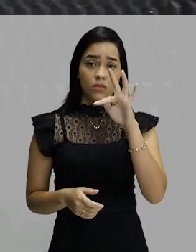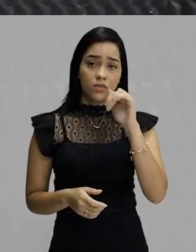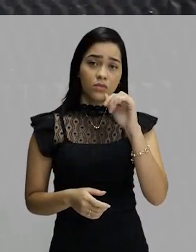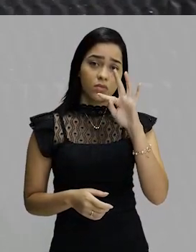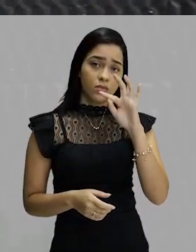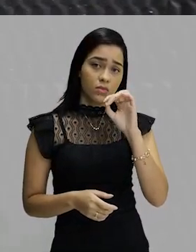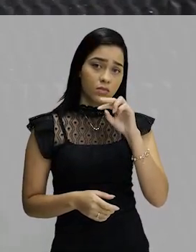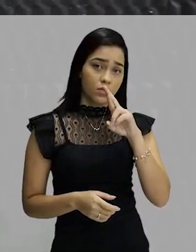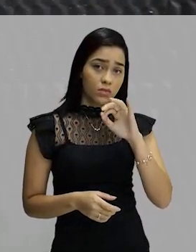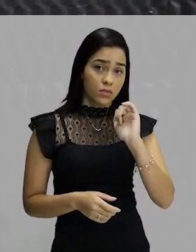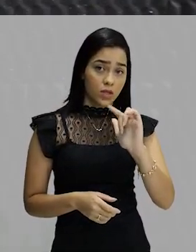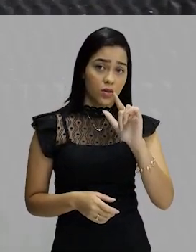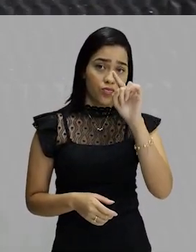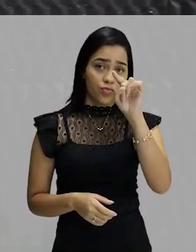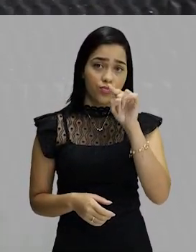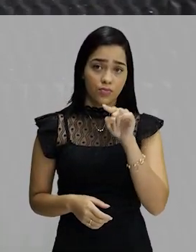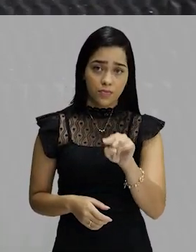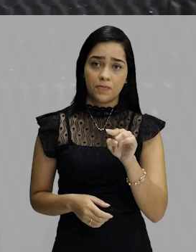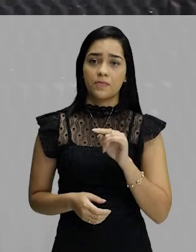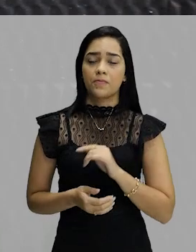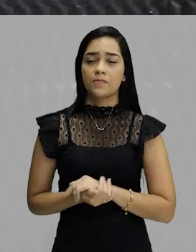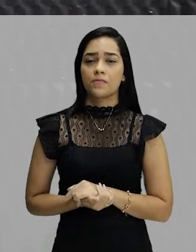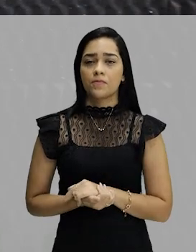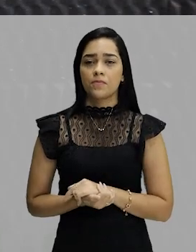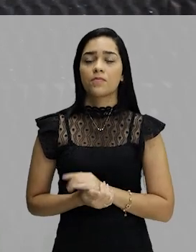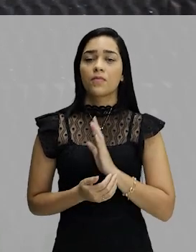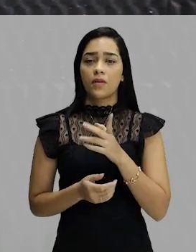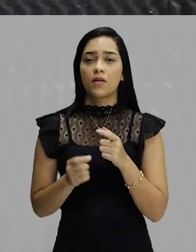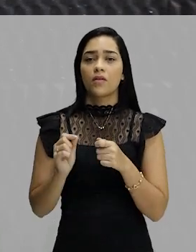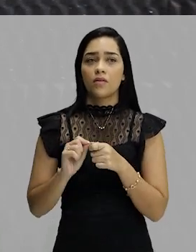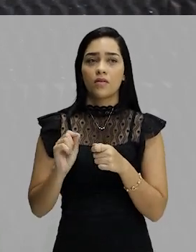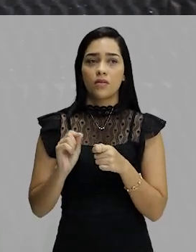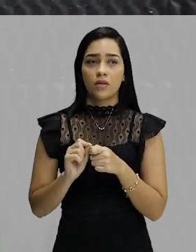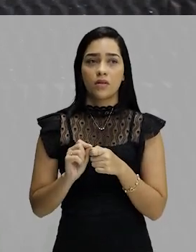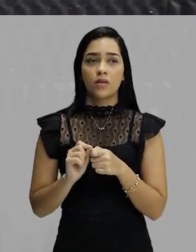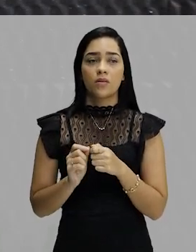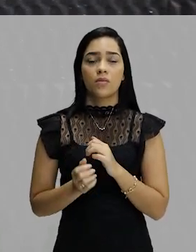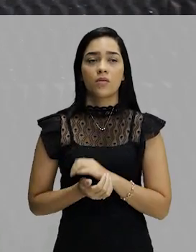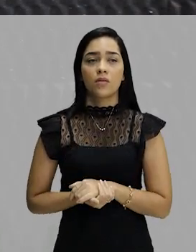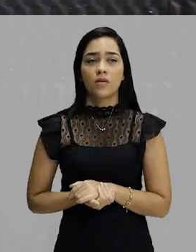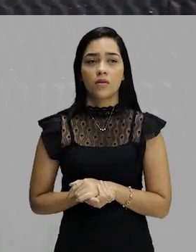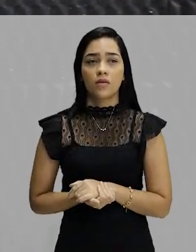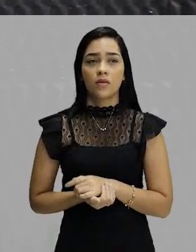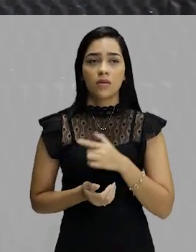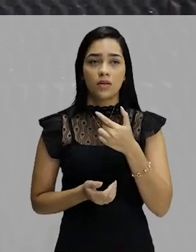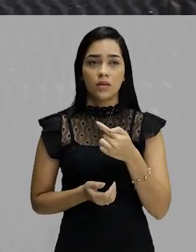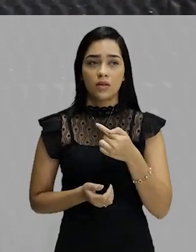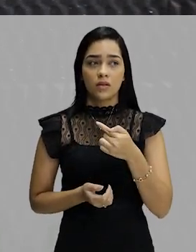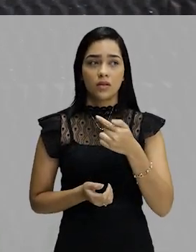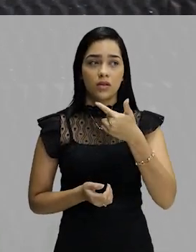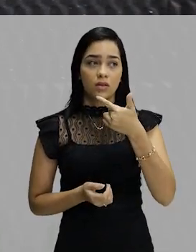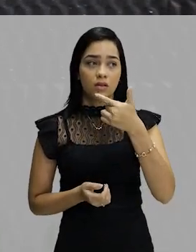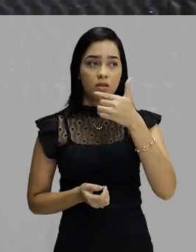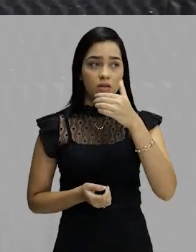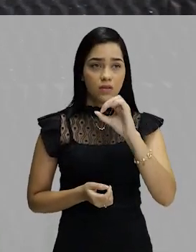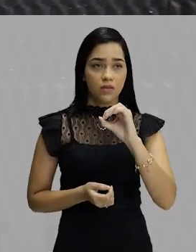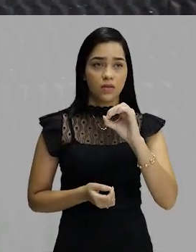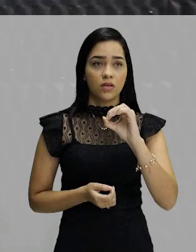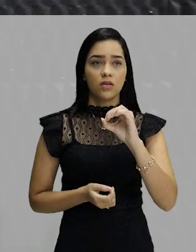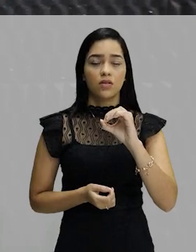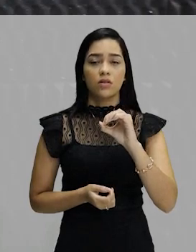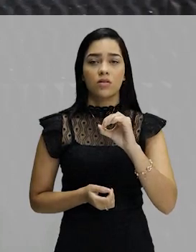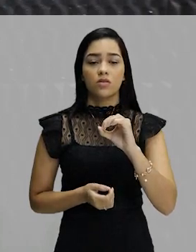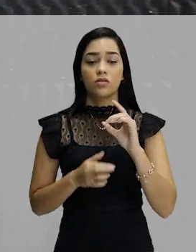fatorial. Tá? O 6 fatorial, nós já fizemos essa conta em algum lugar, vai dar 720